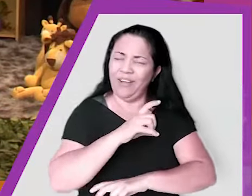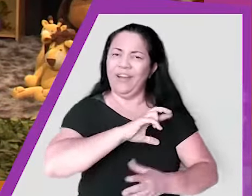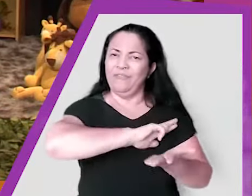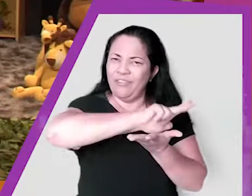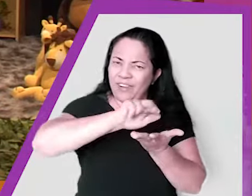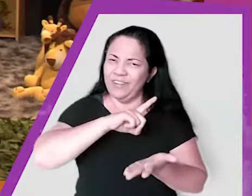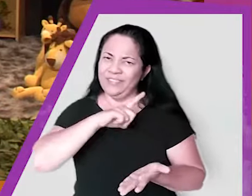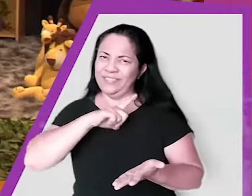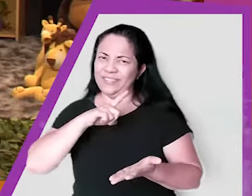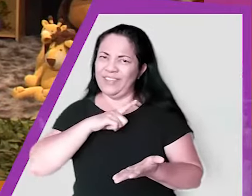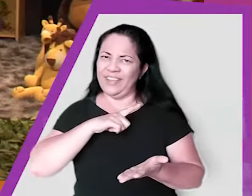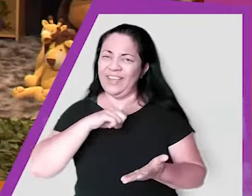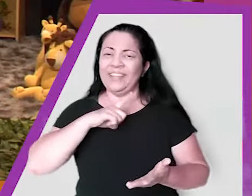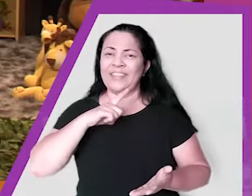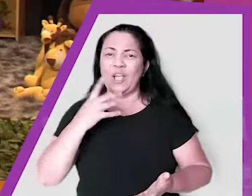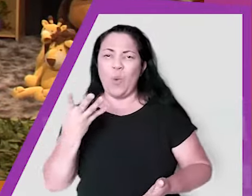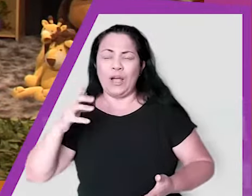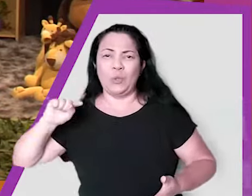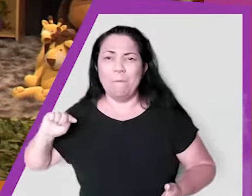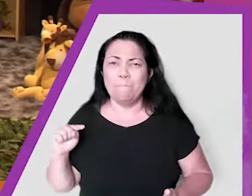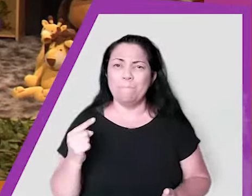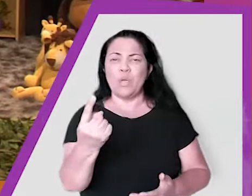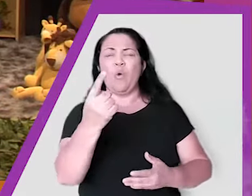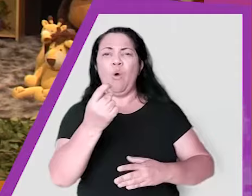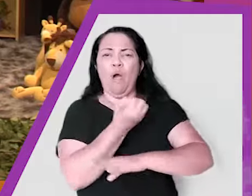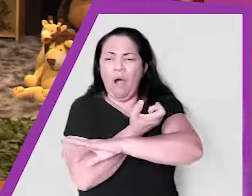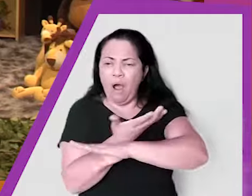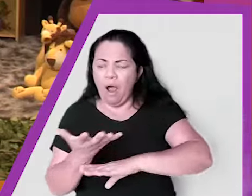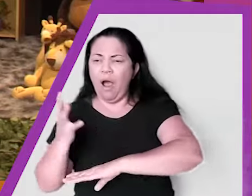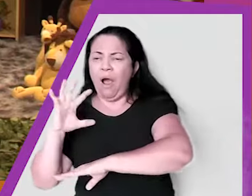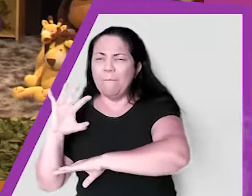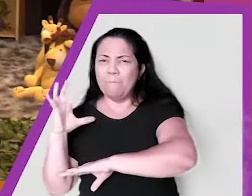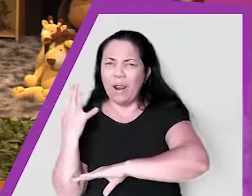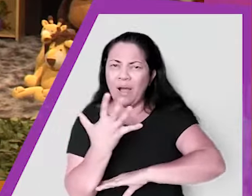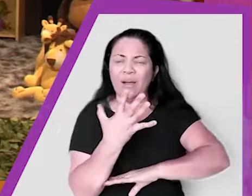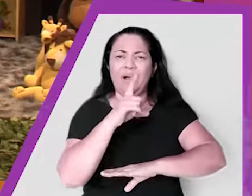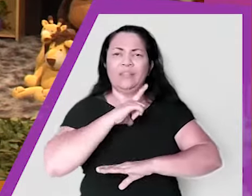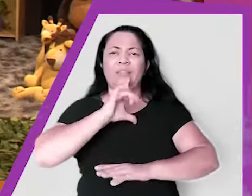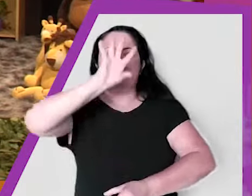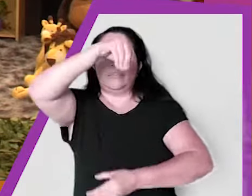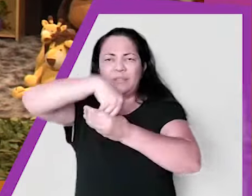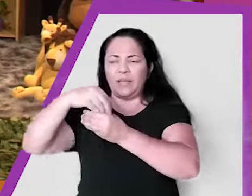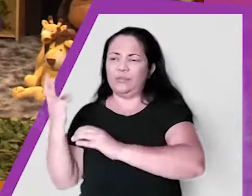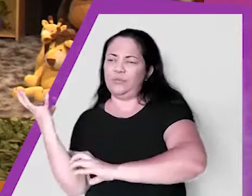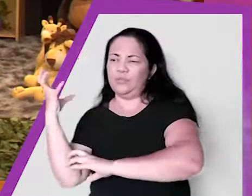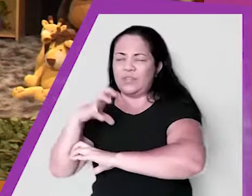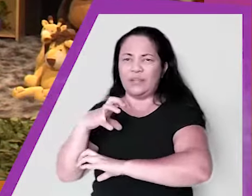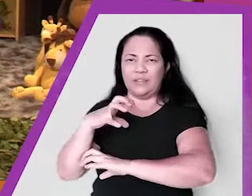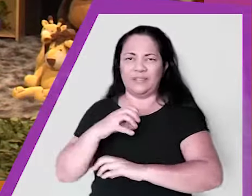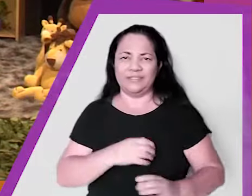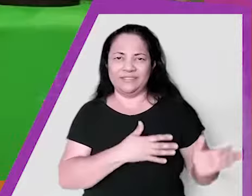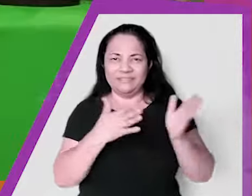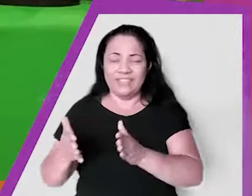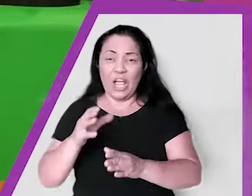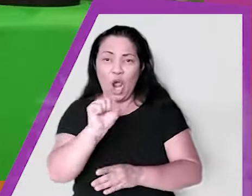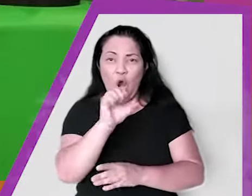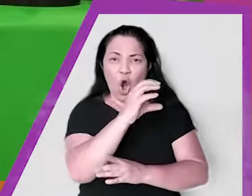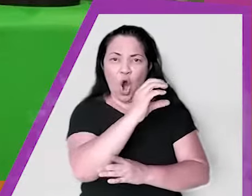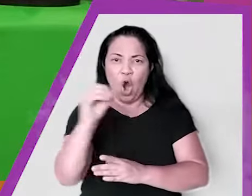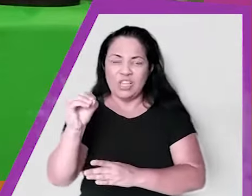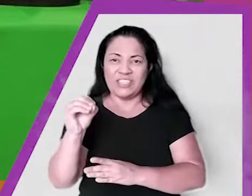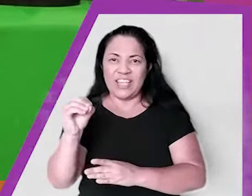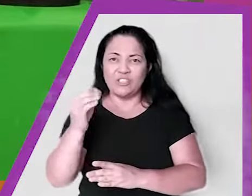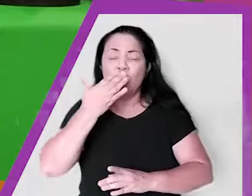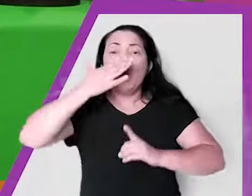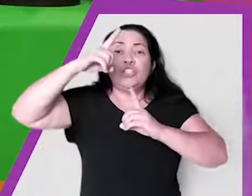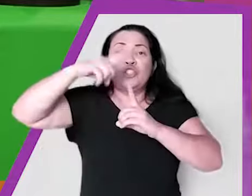de árvores do mundo? Será que não é importante conhecer as mais de 4 mil plantas que só existem no